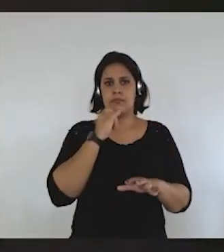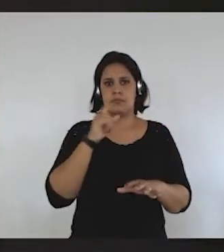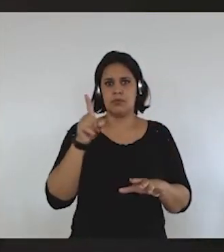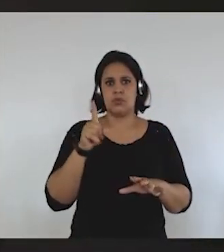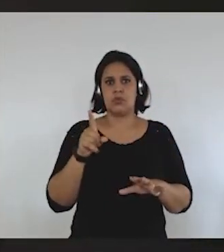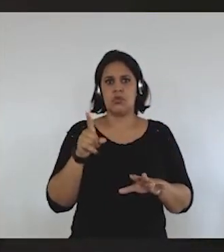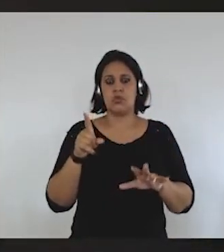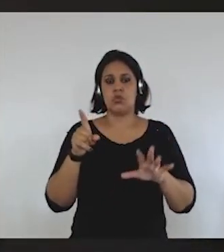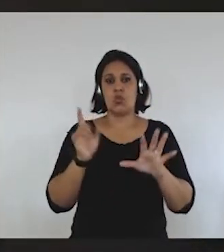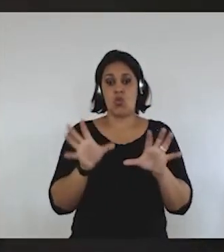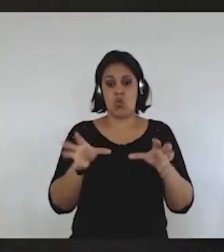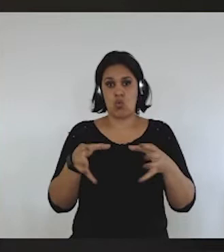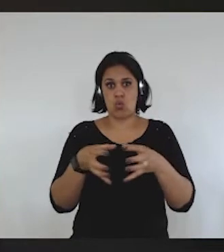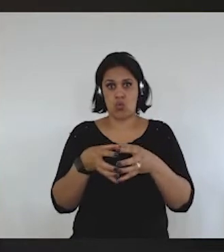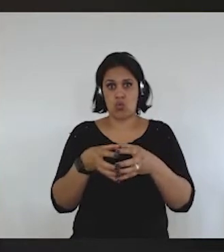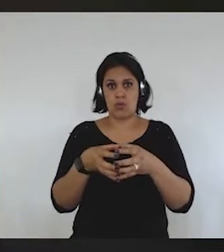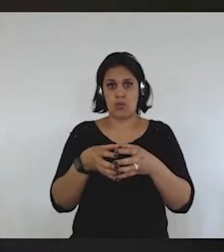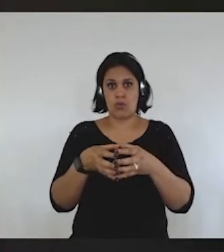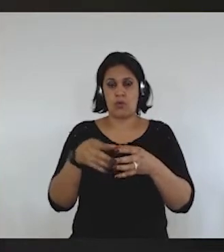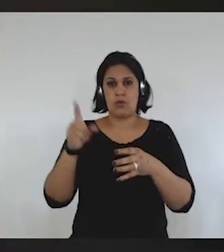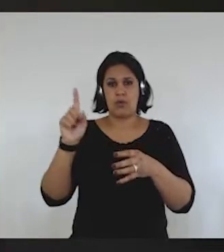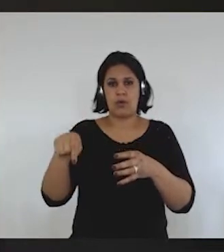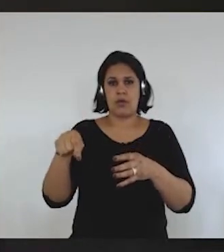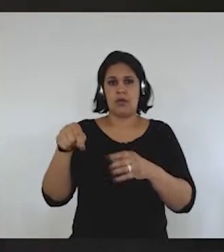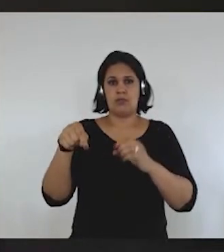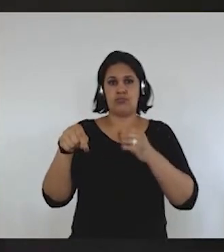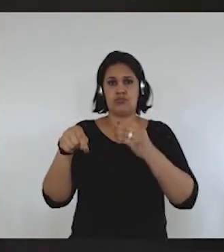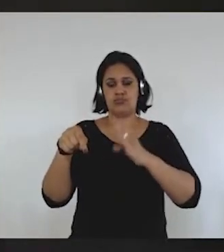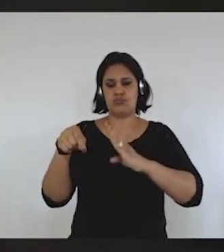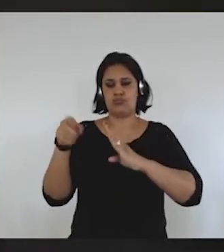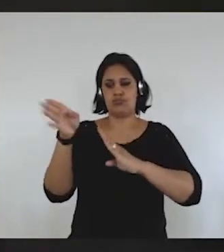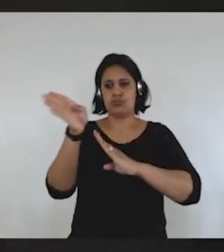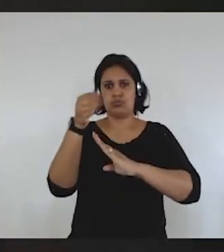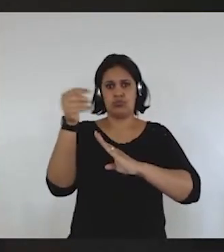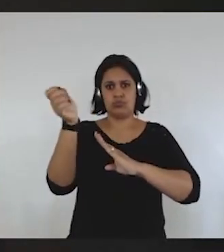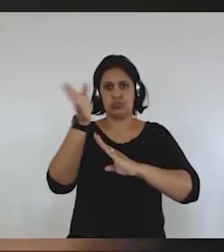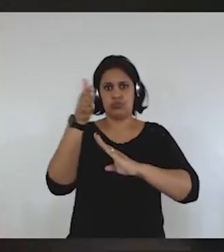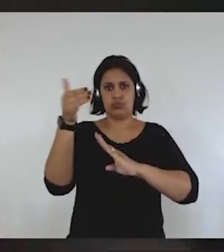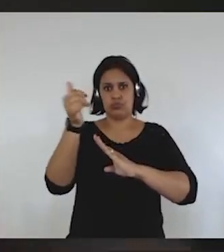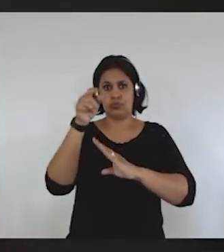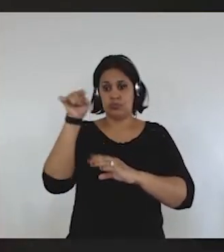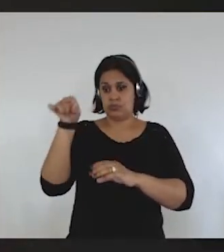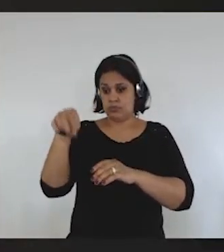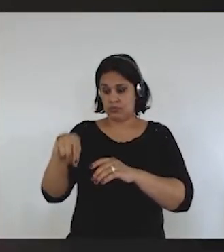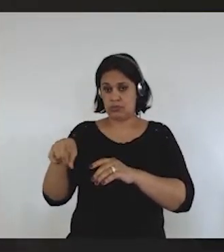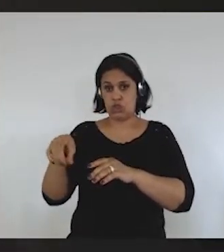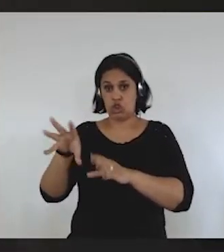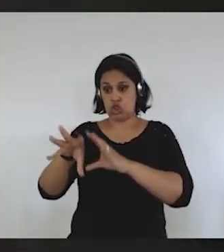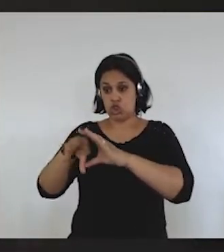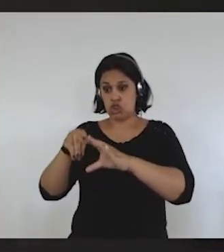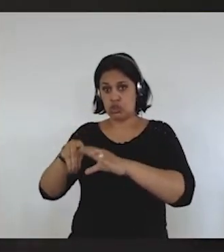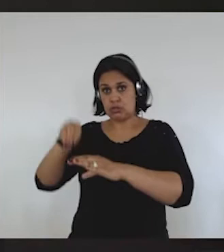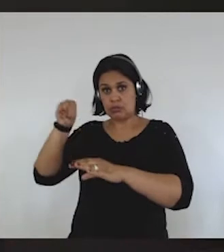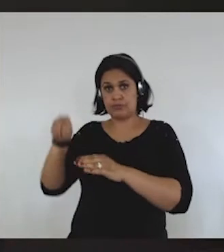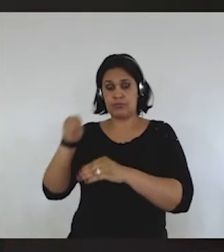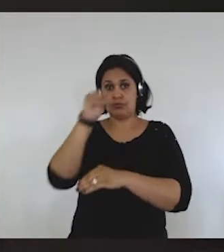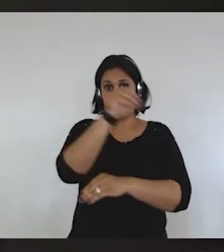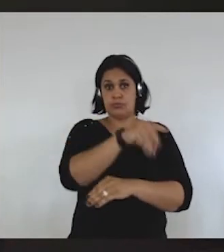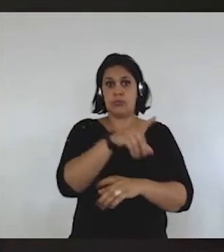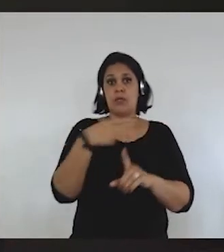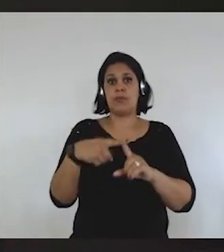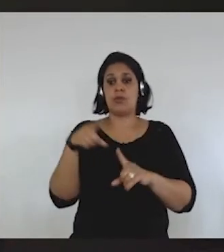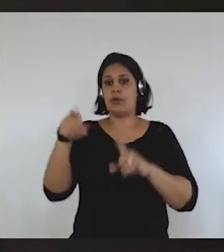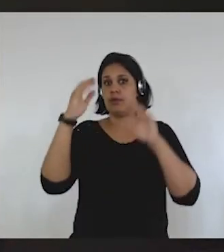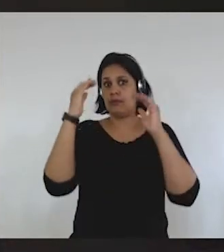diplomático venezuelano, que se encontrava aqui no Brasil, em função da declaração de persona não grata desse corpo